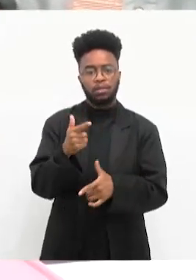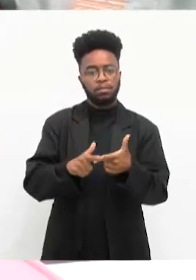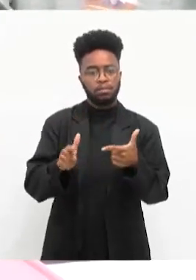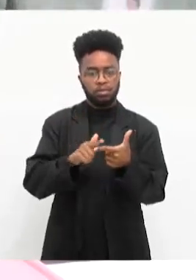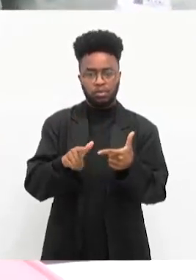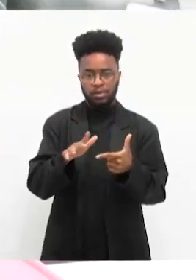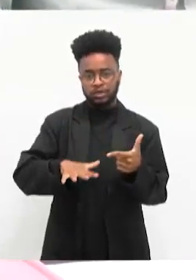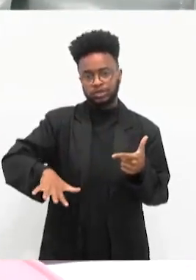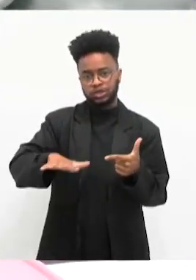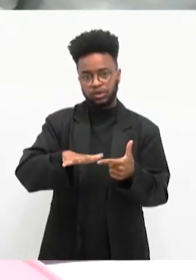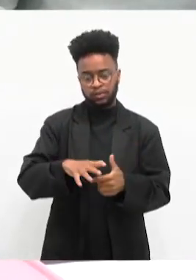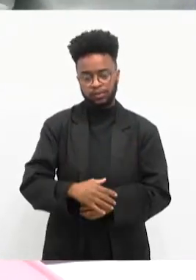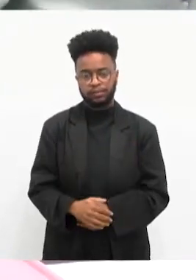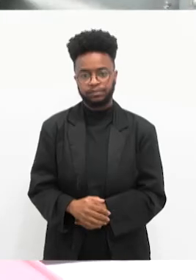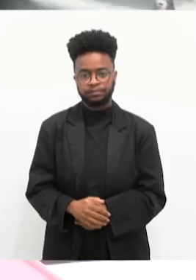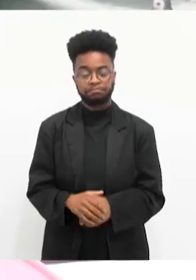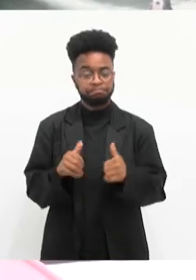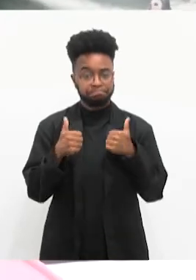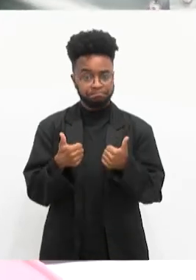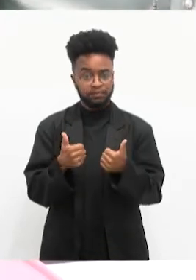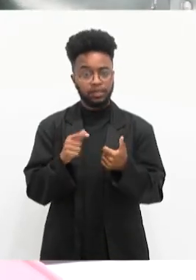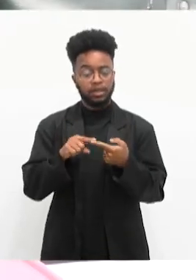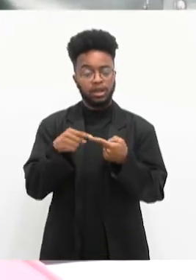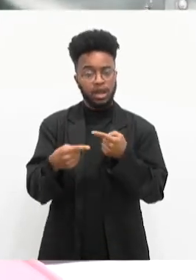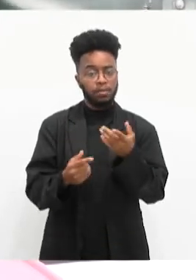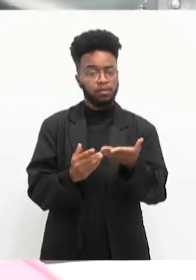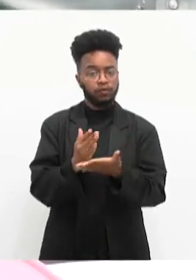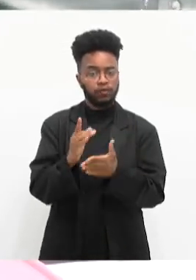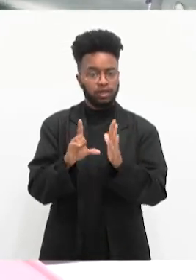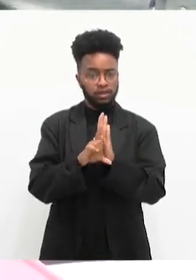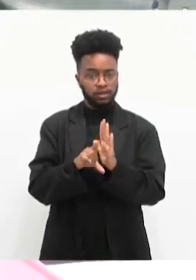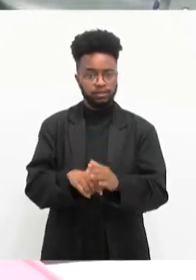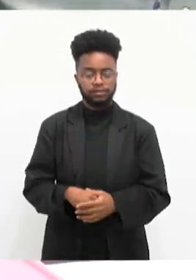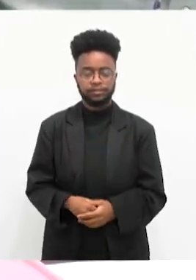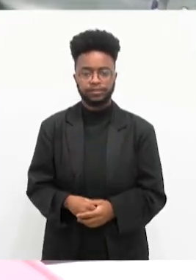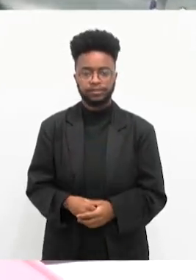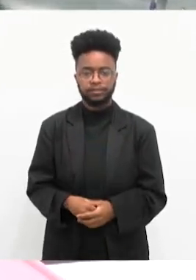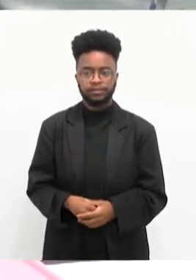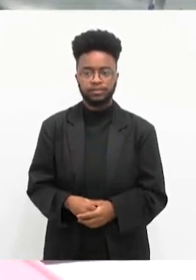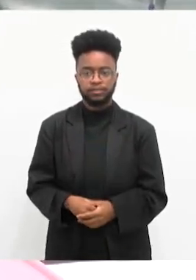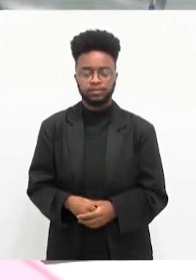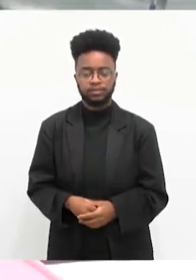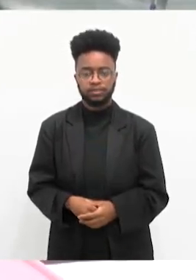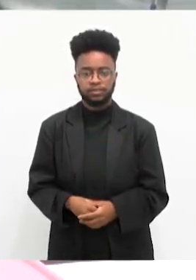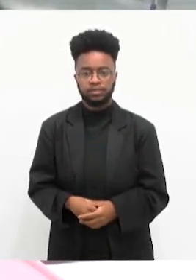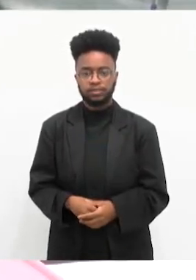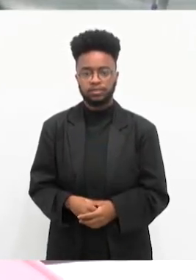geral. Muito bem, então foi aprovada essa lei. Depois,